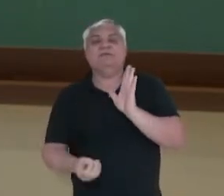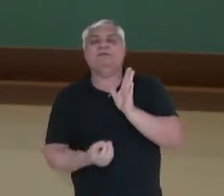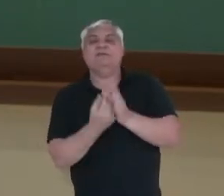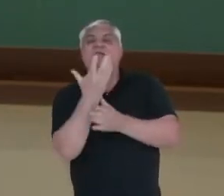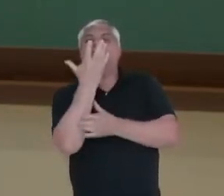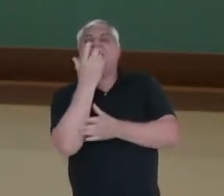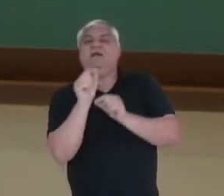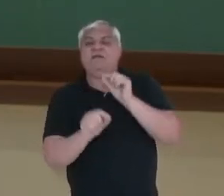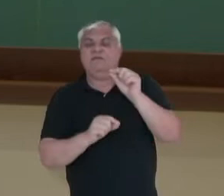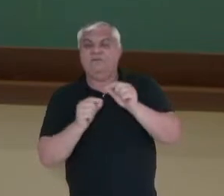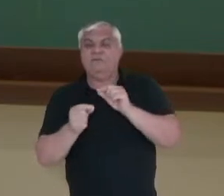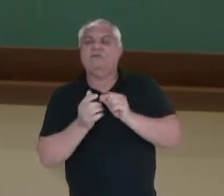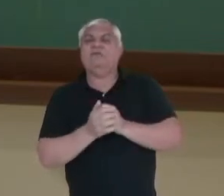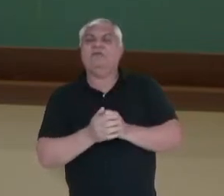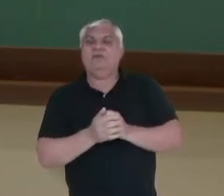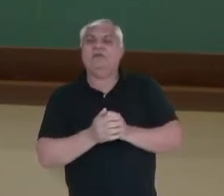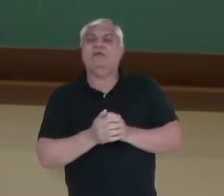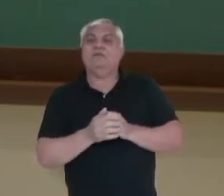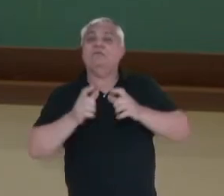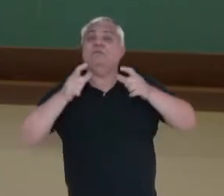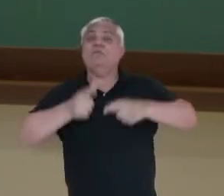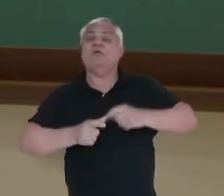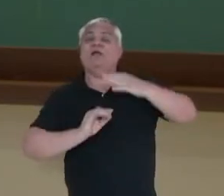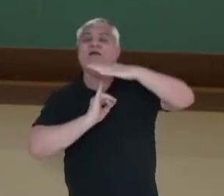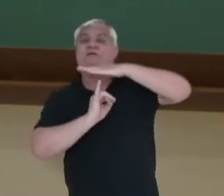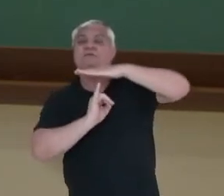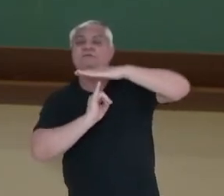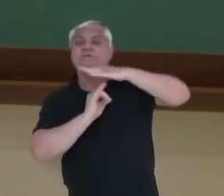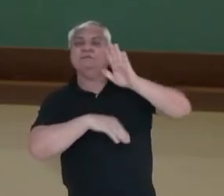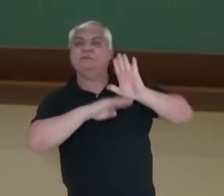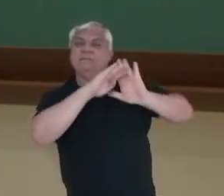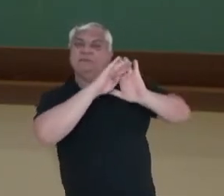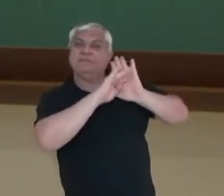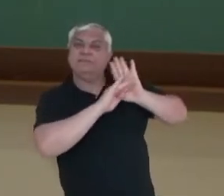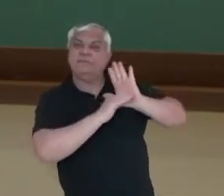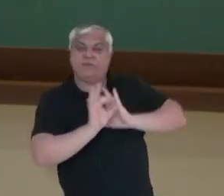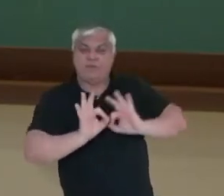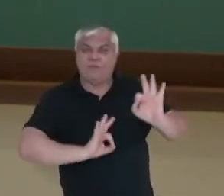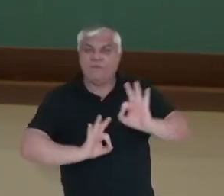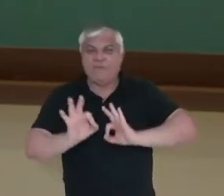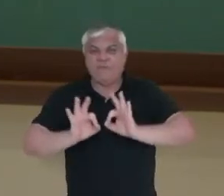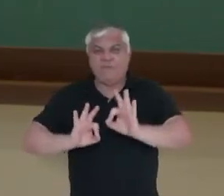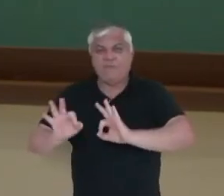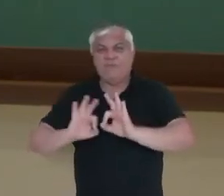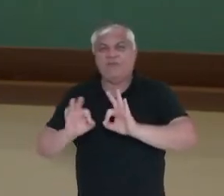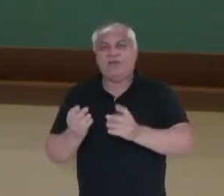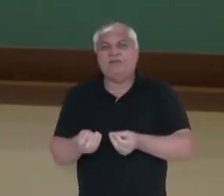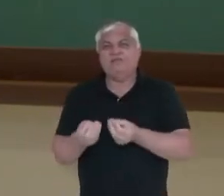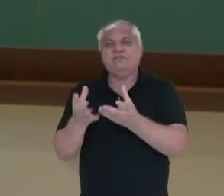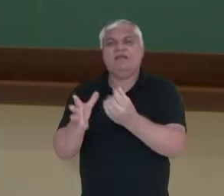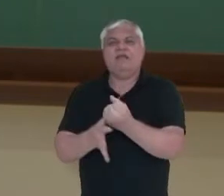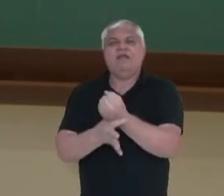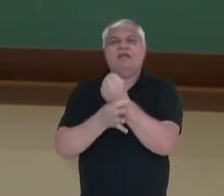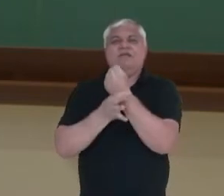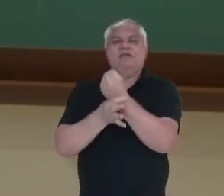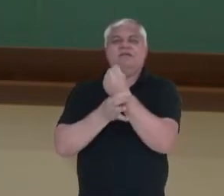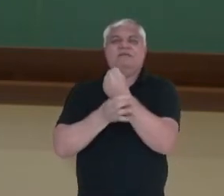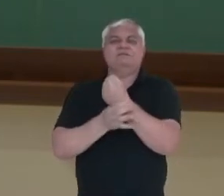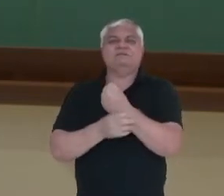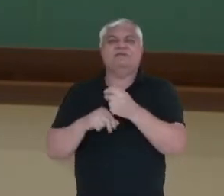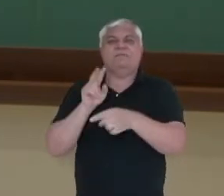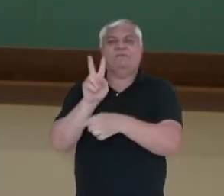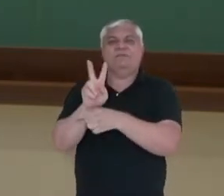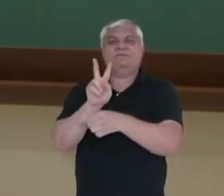Estado como essa instituição que vai ordenar, que vai organizar melhor e dar essa garantia, dar essa